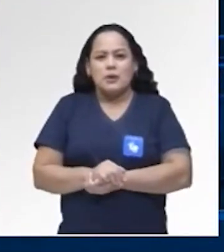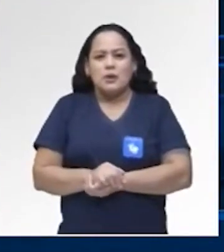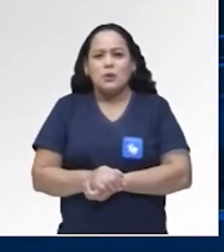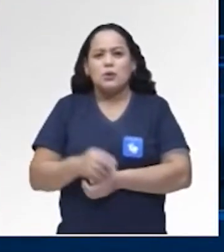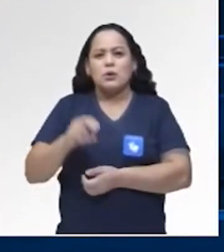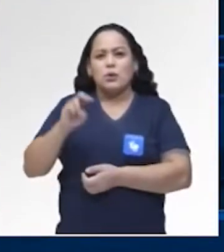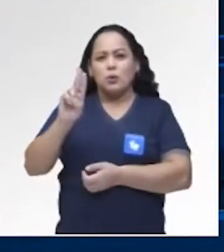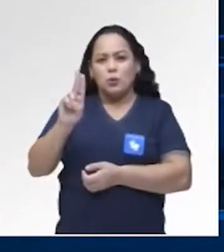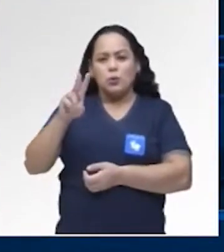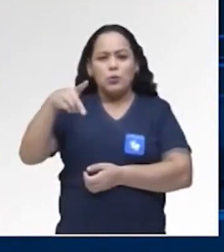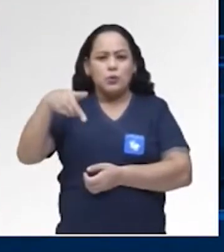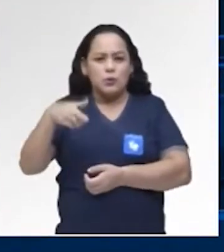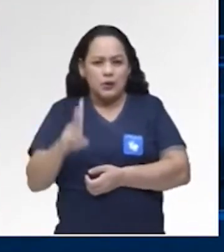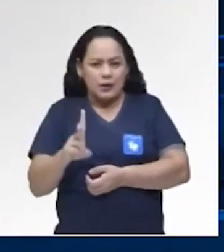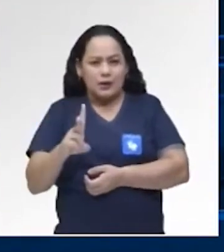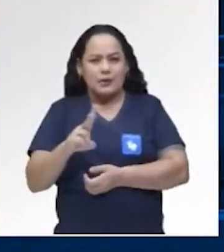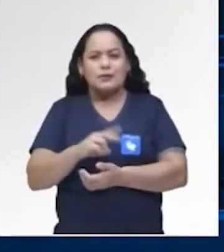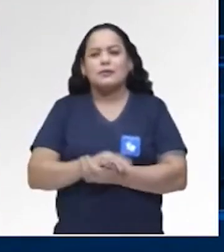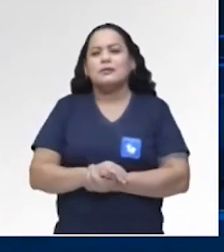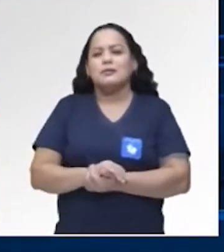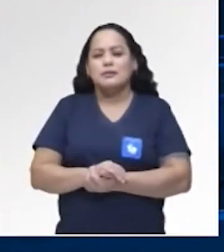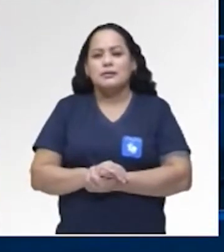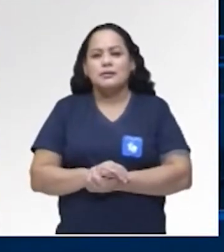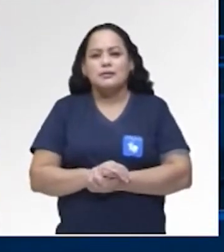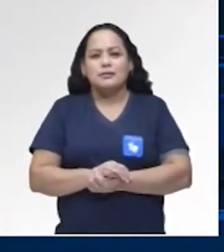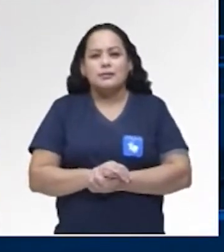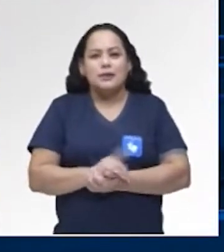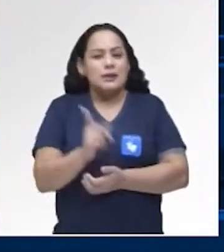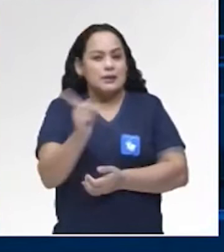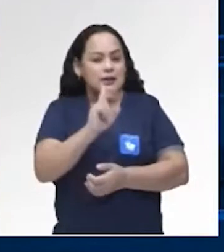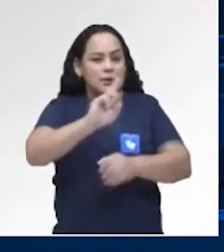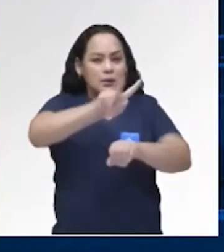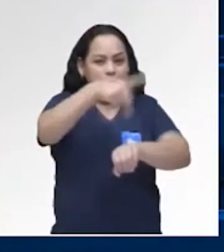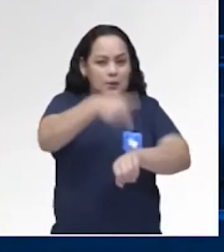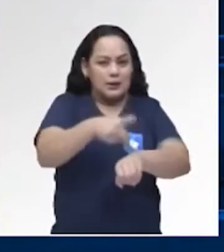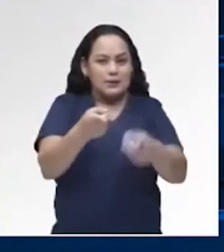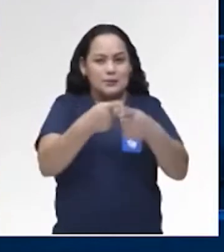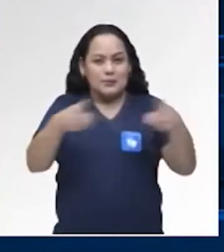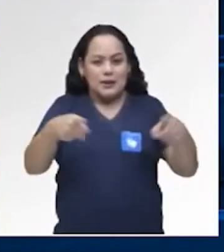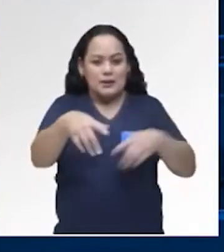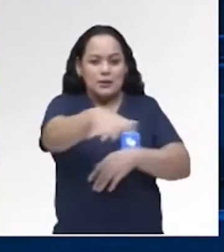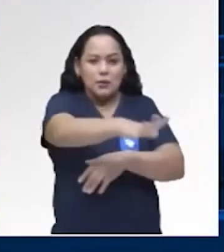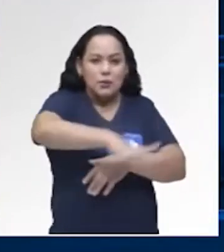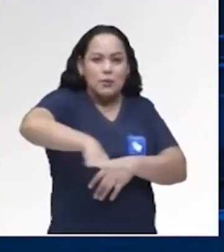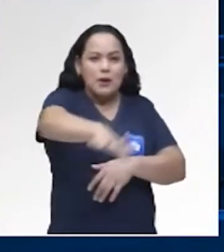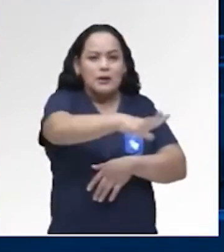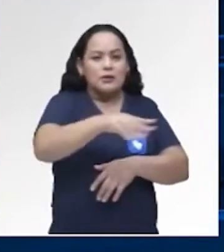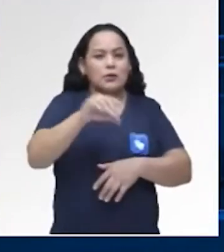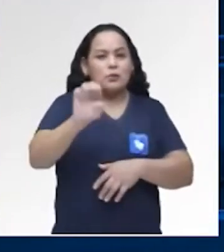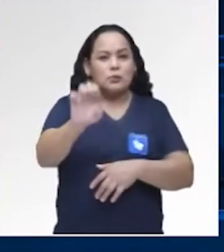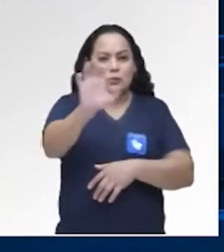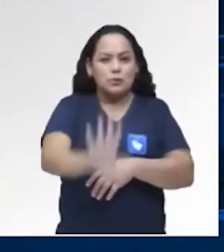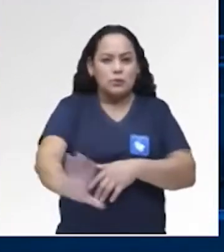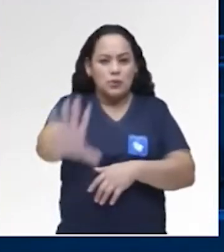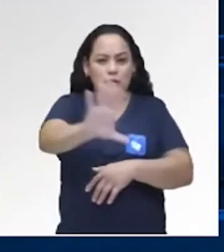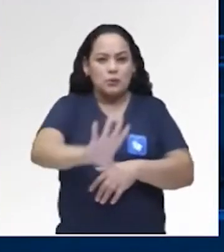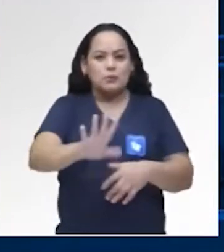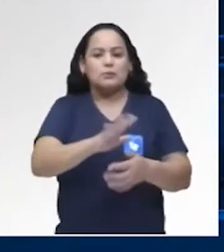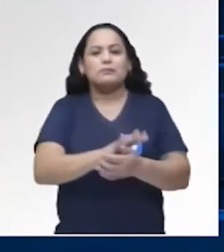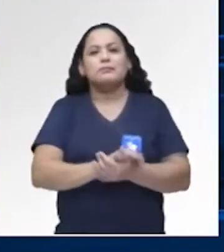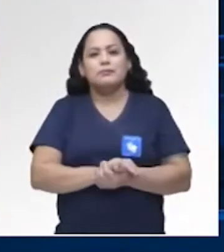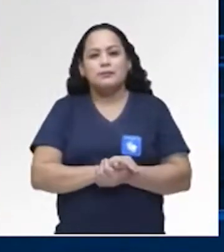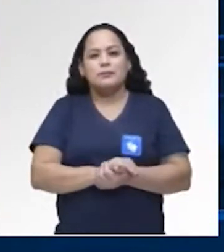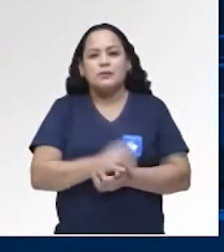uma abreviação aí de United Kingdom, que não é um país, e sim uma região aí da Europa, que